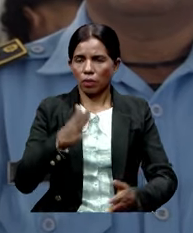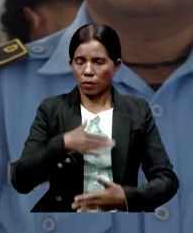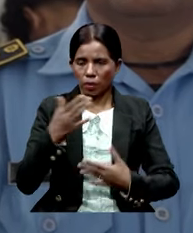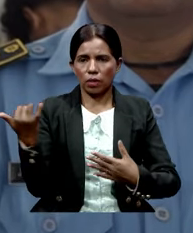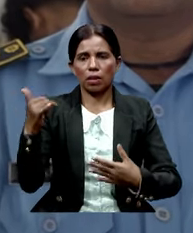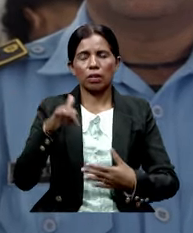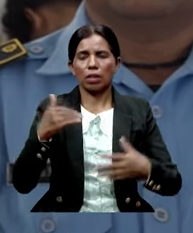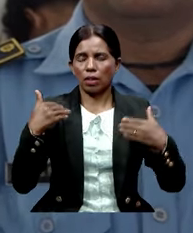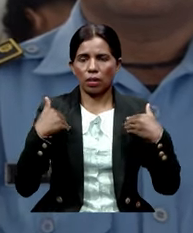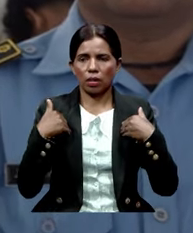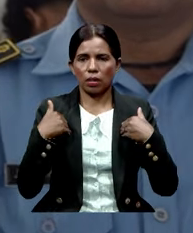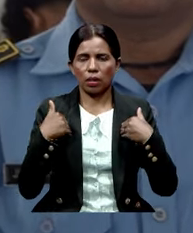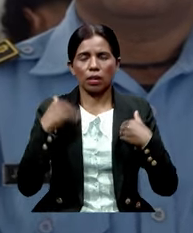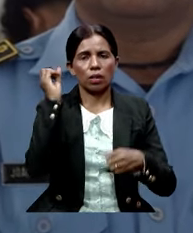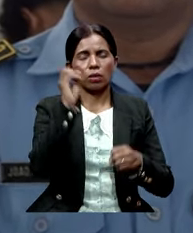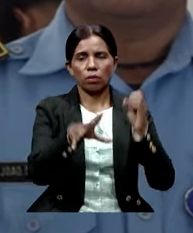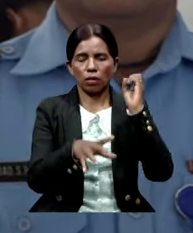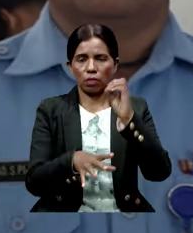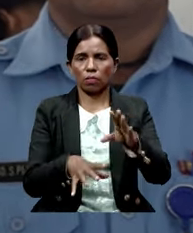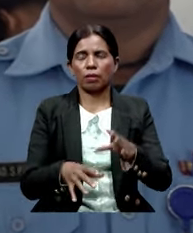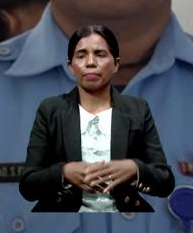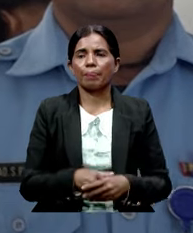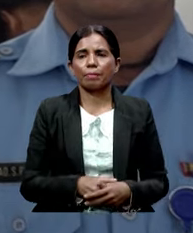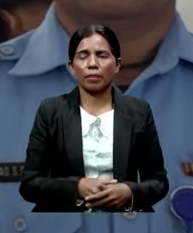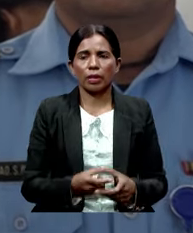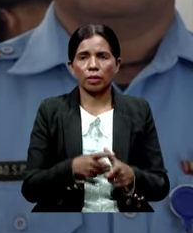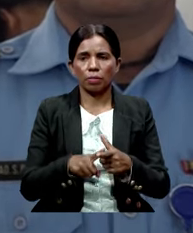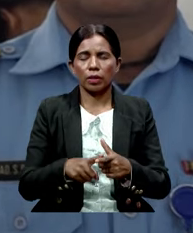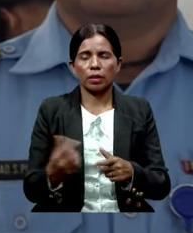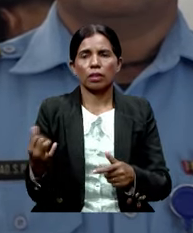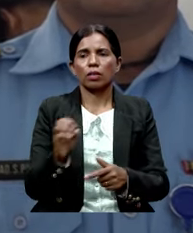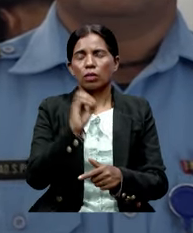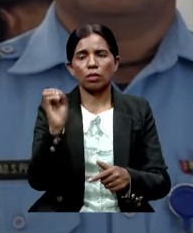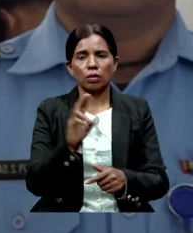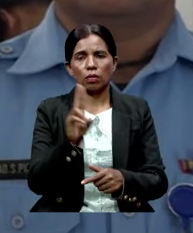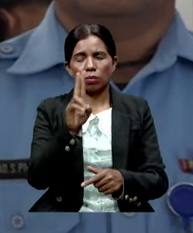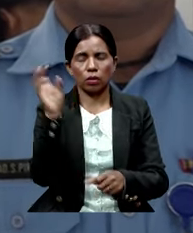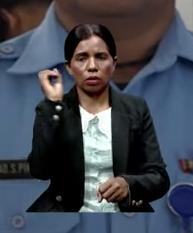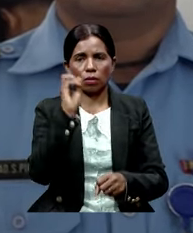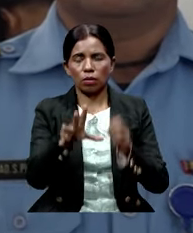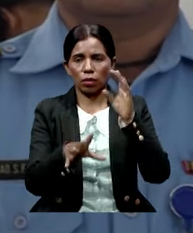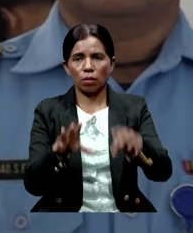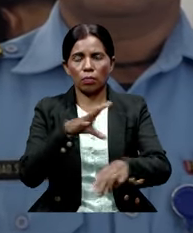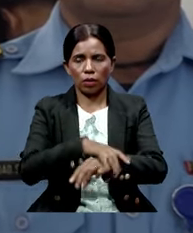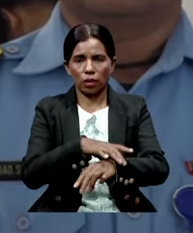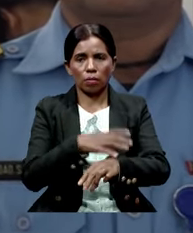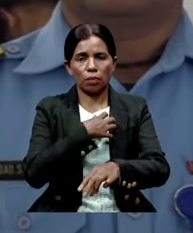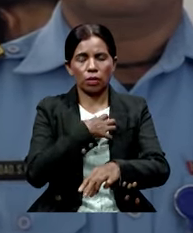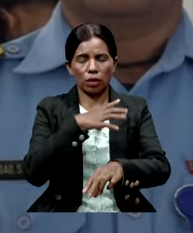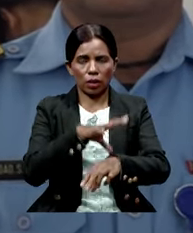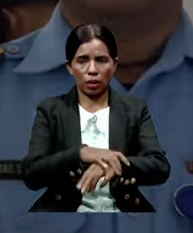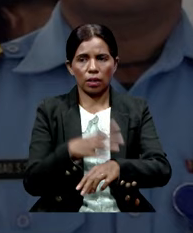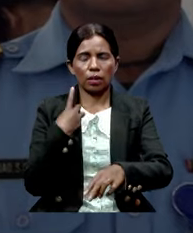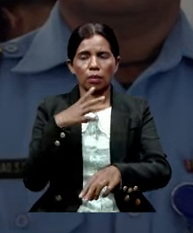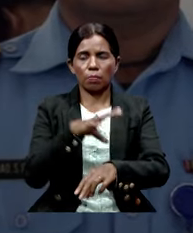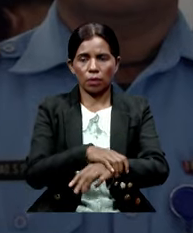hamusu tuda malu. Depois de sira tudo malu, ita nia polícia sira tun keres bahalo atuação. Quando ita nia